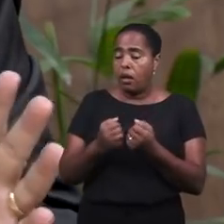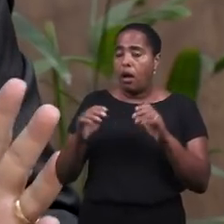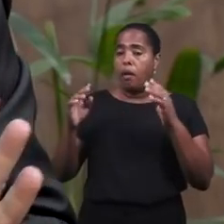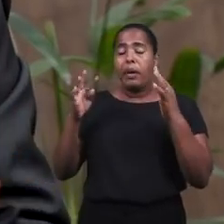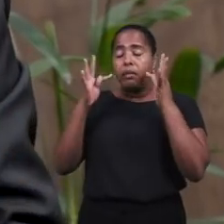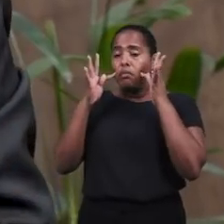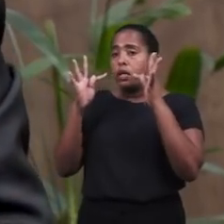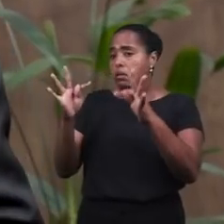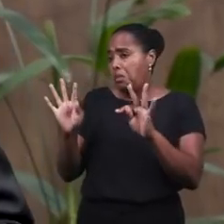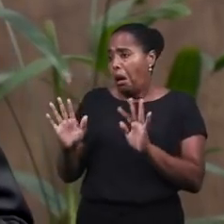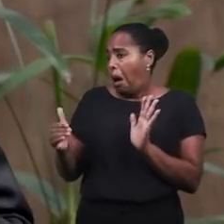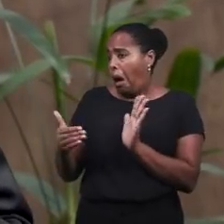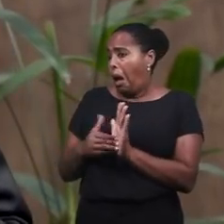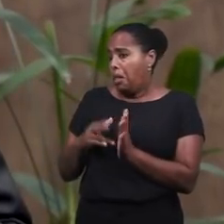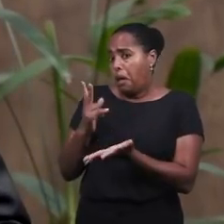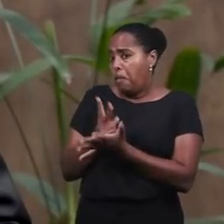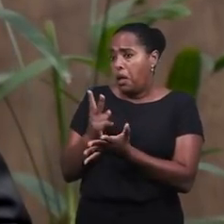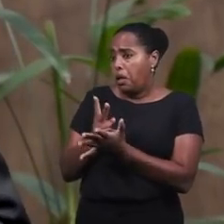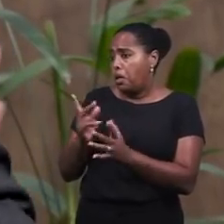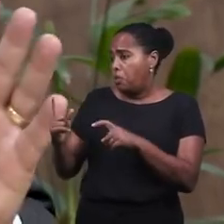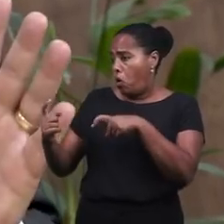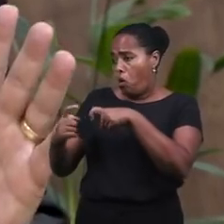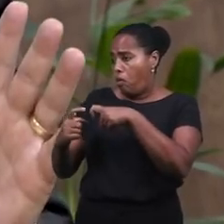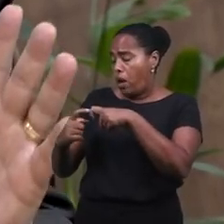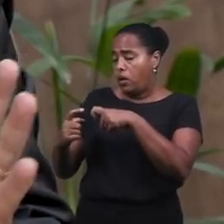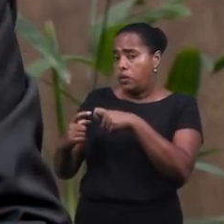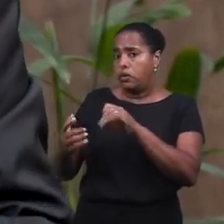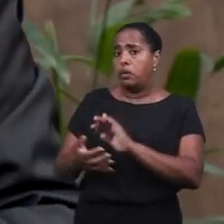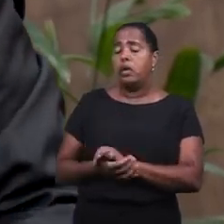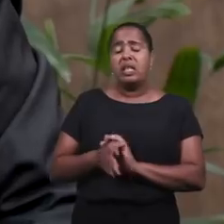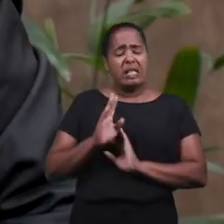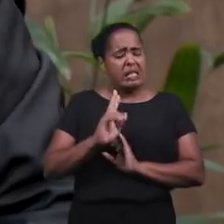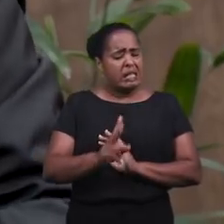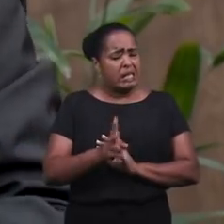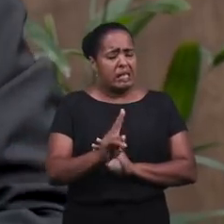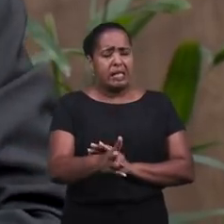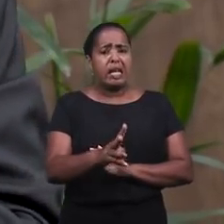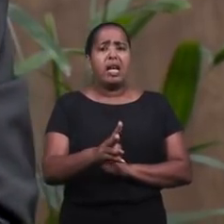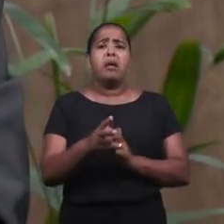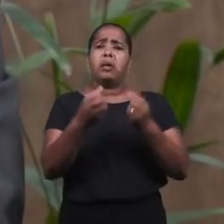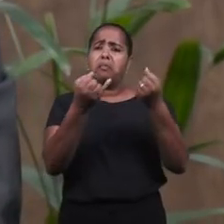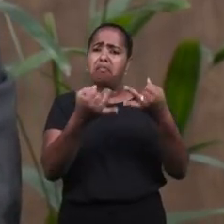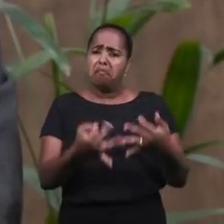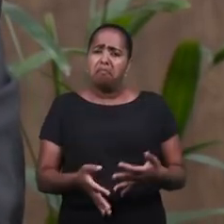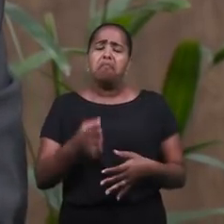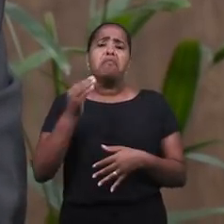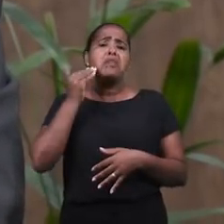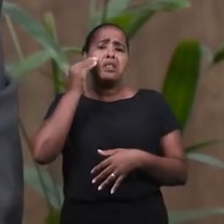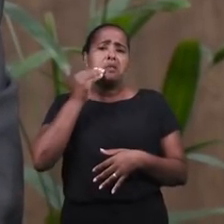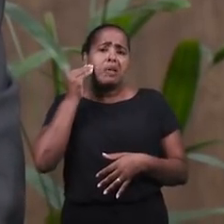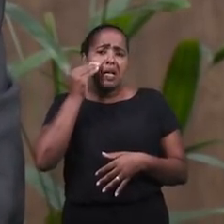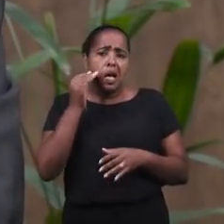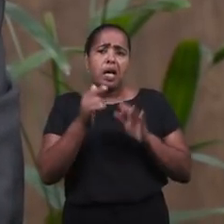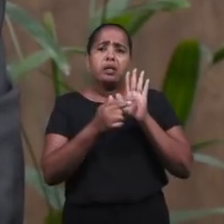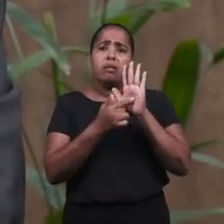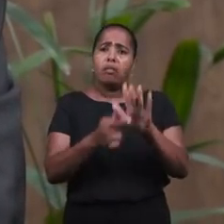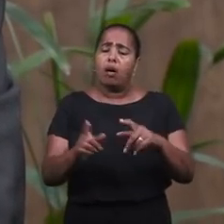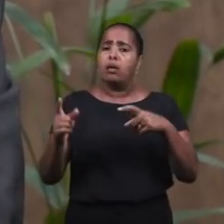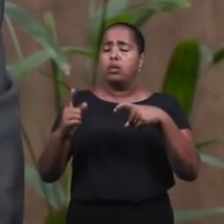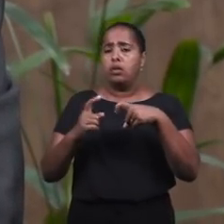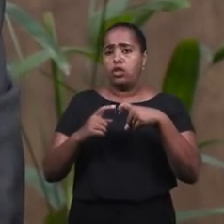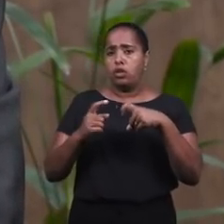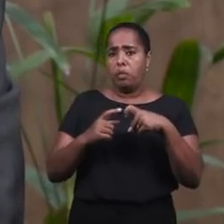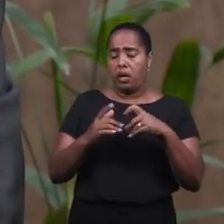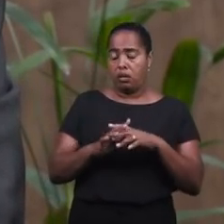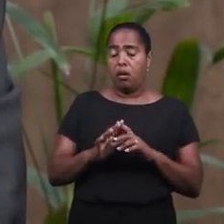testemunho da alcance. Exatamente, até o médico. Uhum. Até o médico. Né? Eu conto sempre algumas experiências